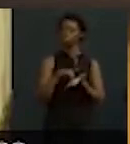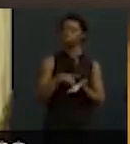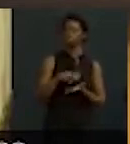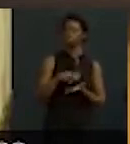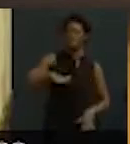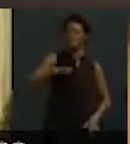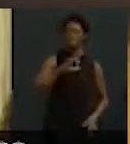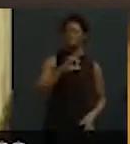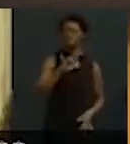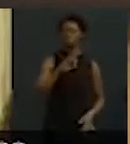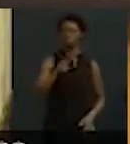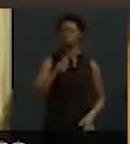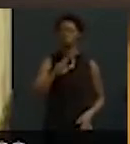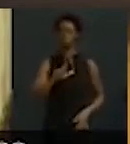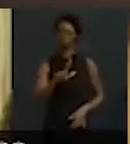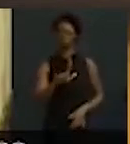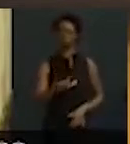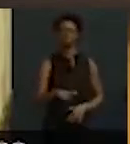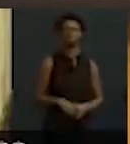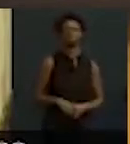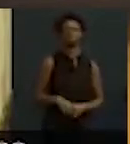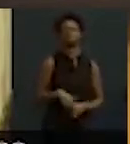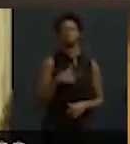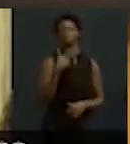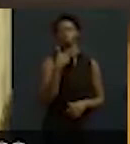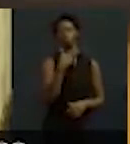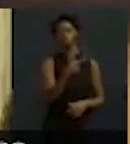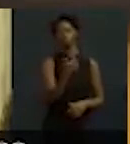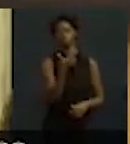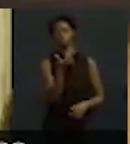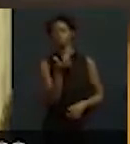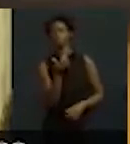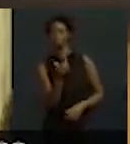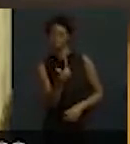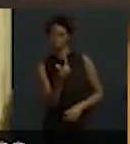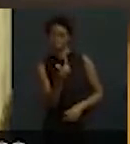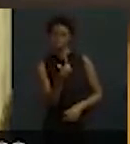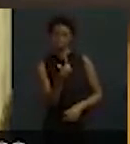civil no 26º,